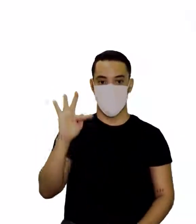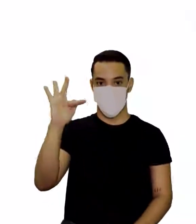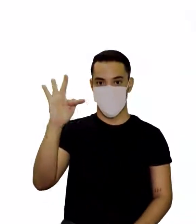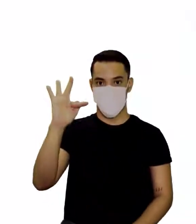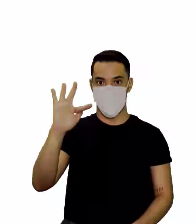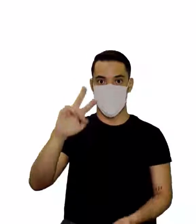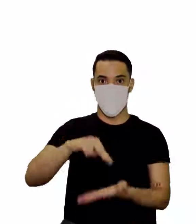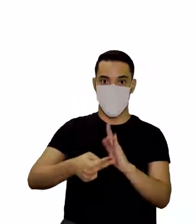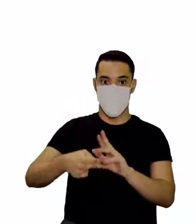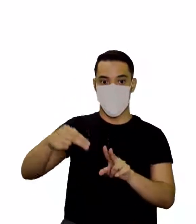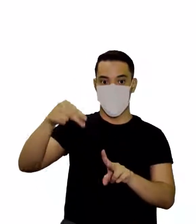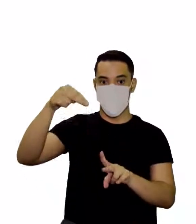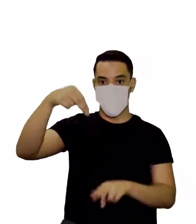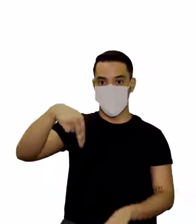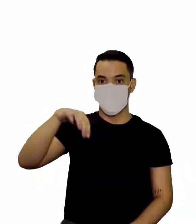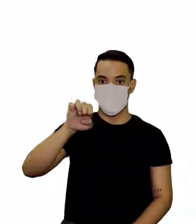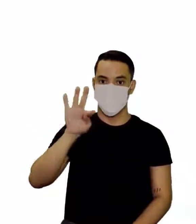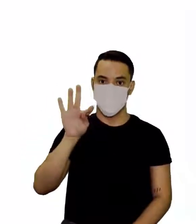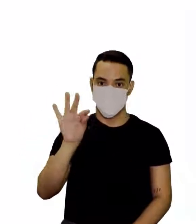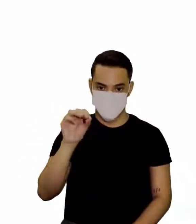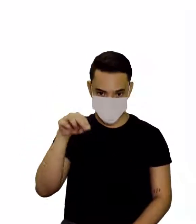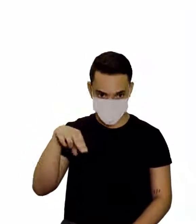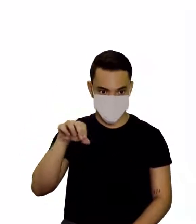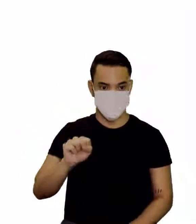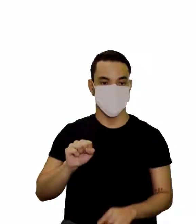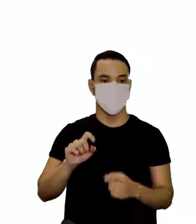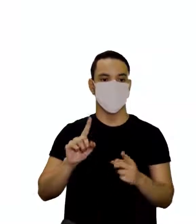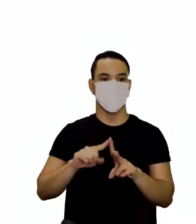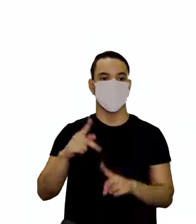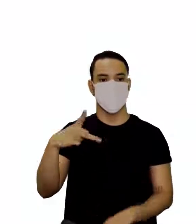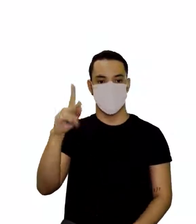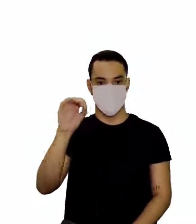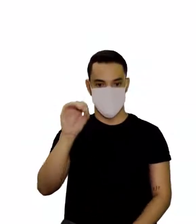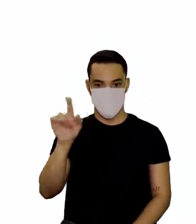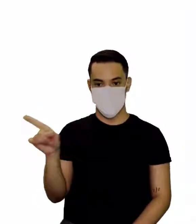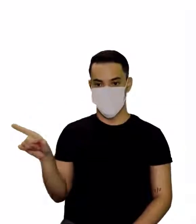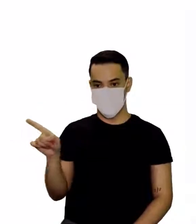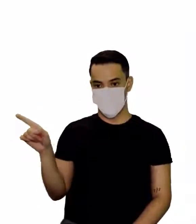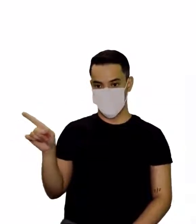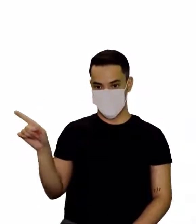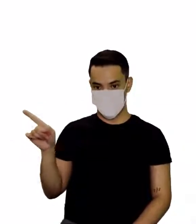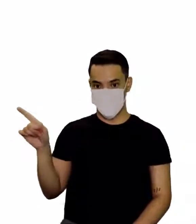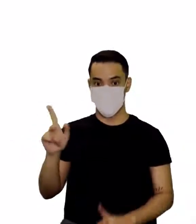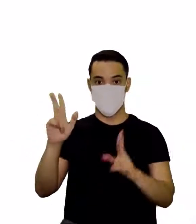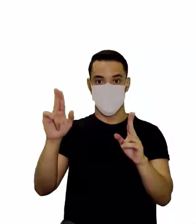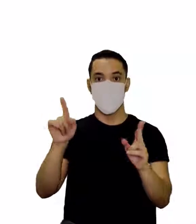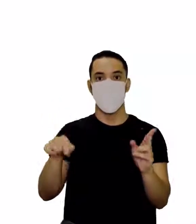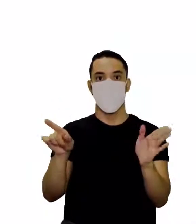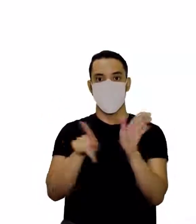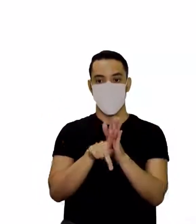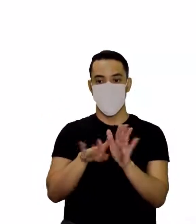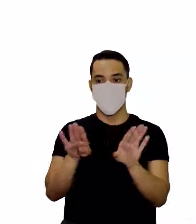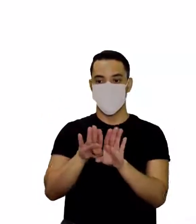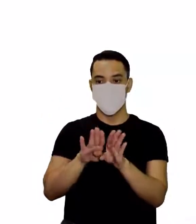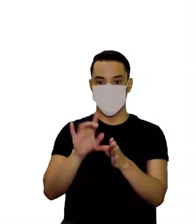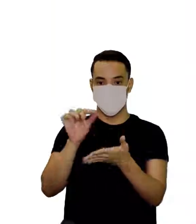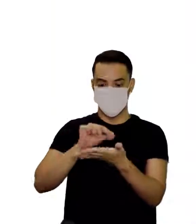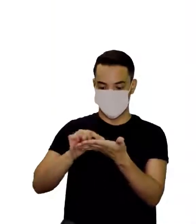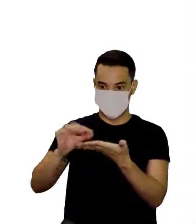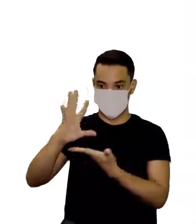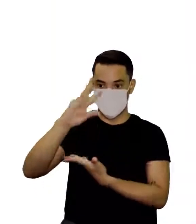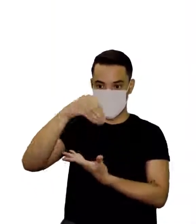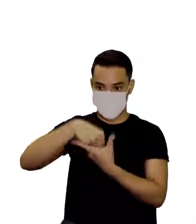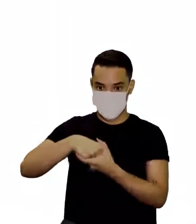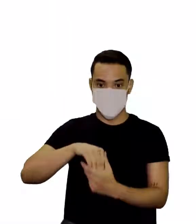newtons, a constante eletrostática, newtons metro quadrado e coulomb ao quadrado, são as unidades, né, que vai ter, que